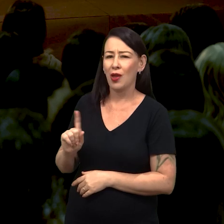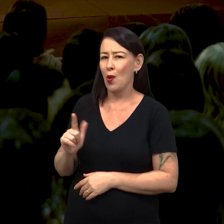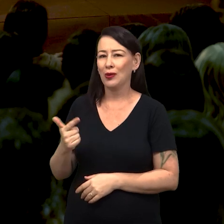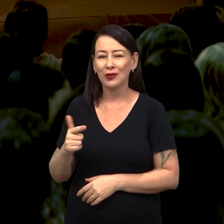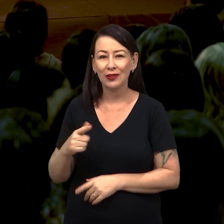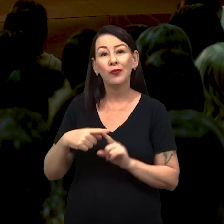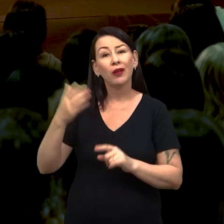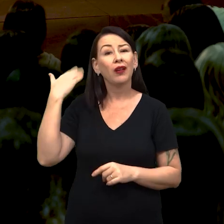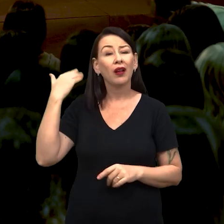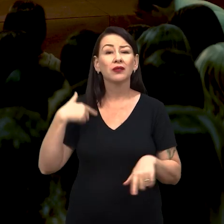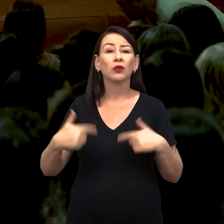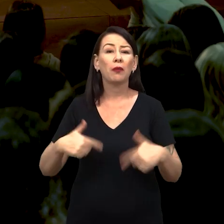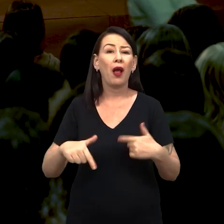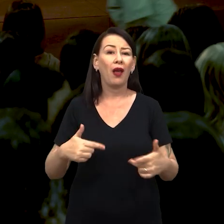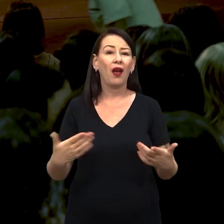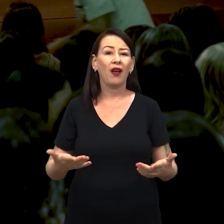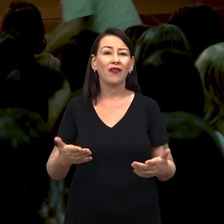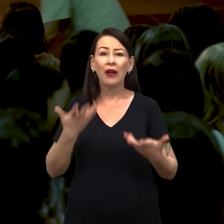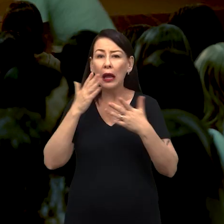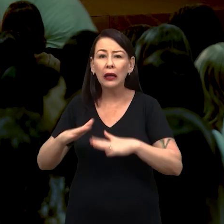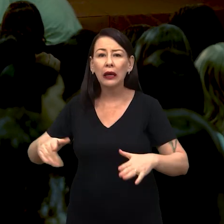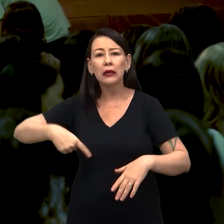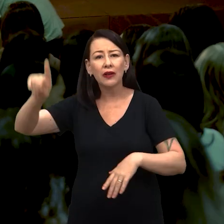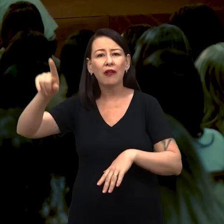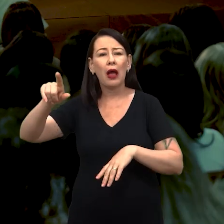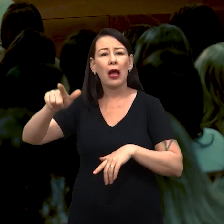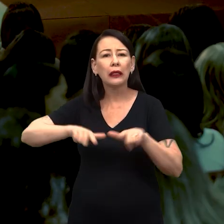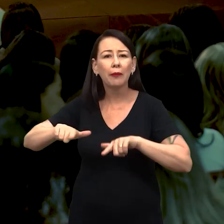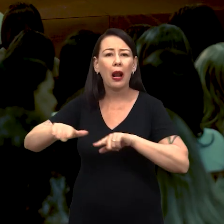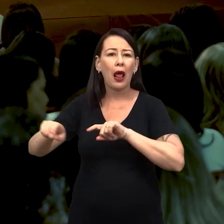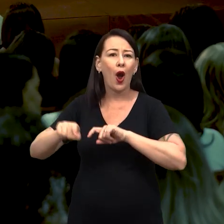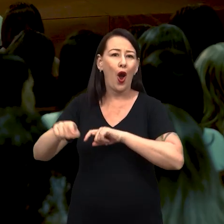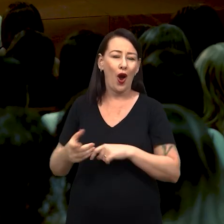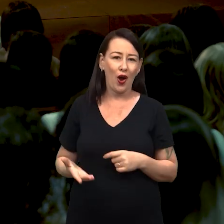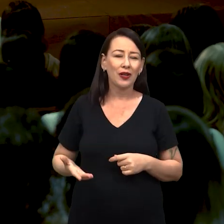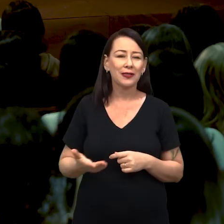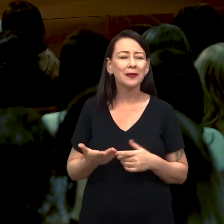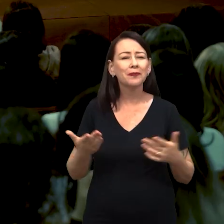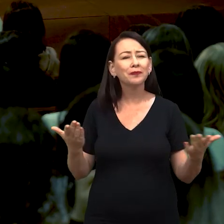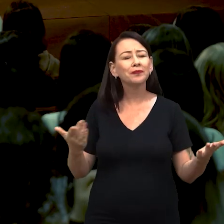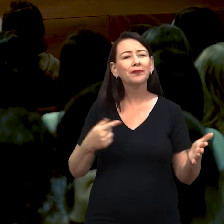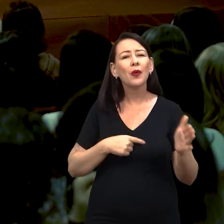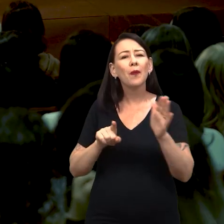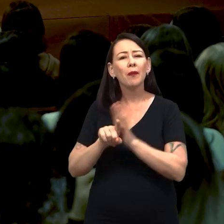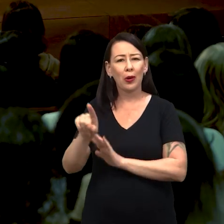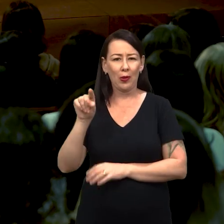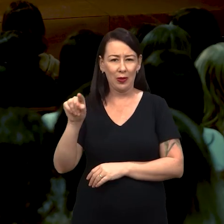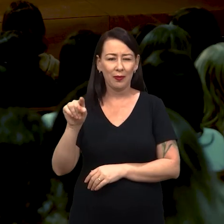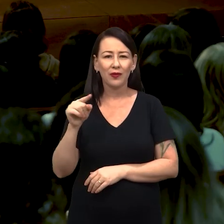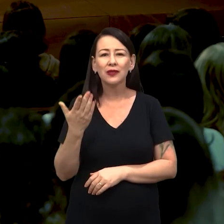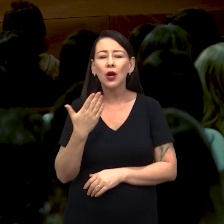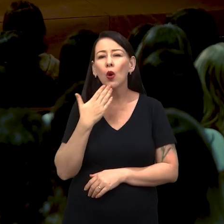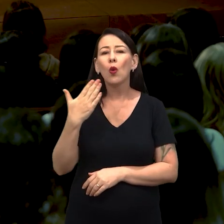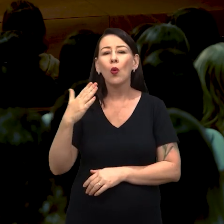tinha. A gente trabalhava muito, tinha tempo, né? Eu não me lembro. E aí eu queria te perguntar, assim,